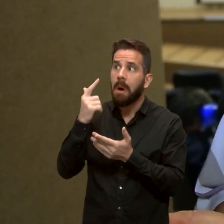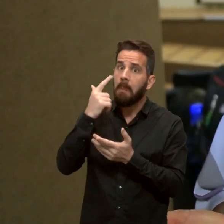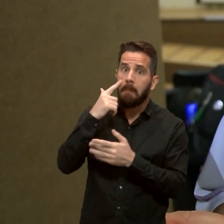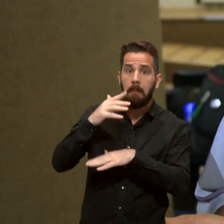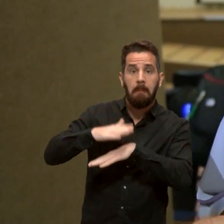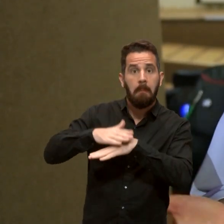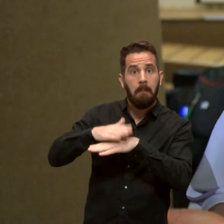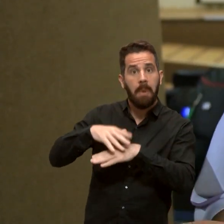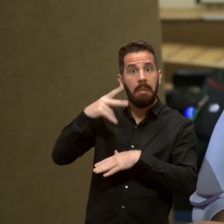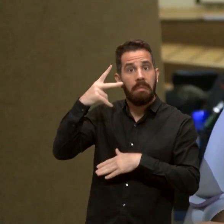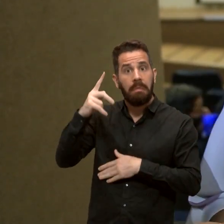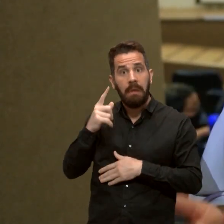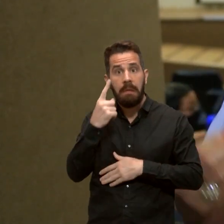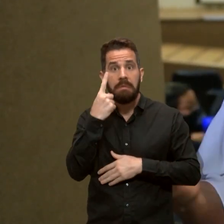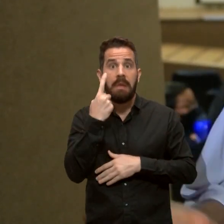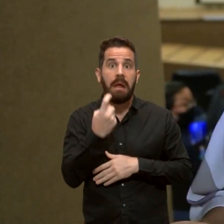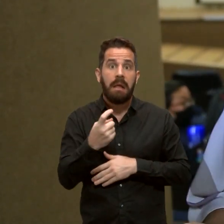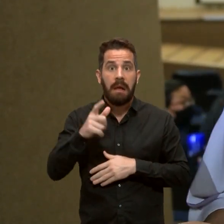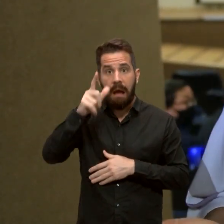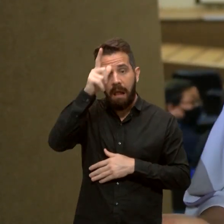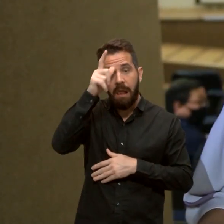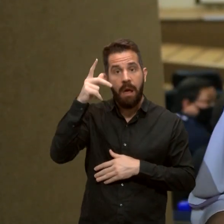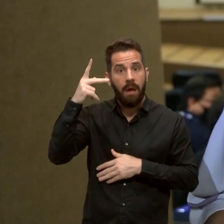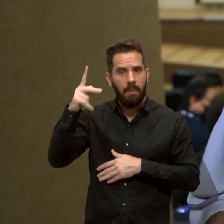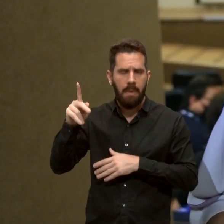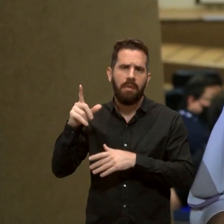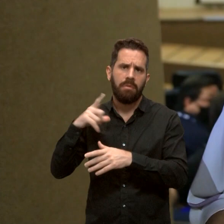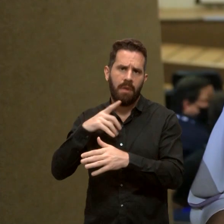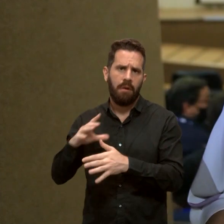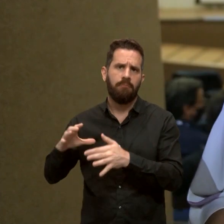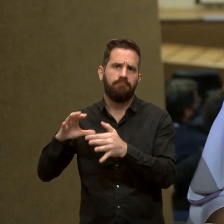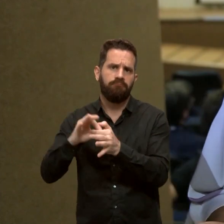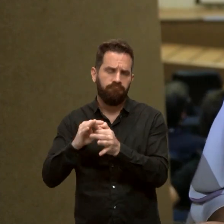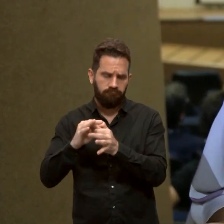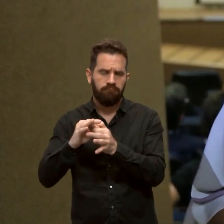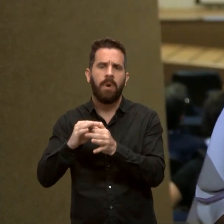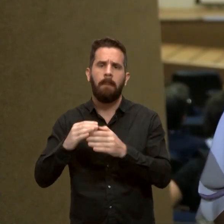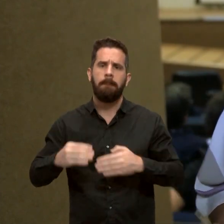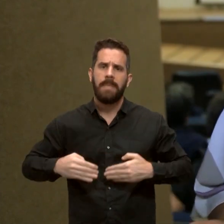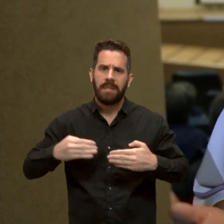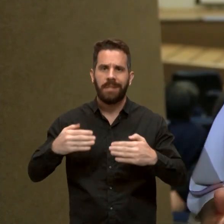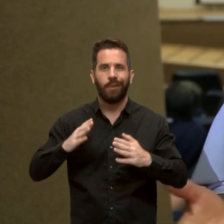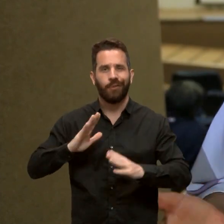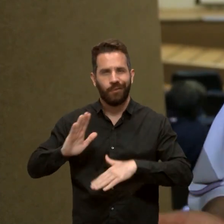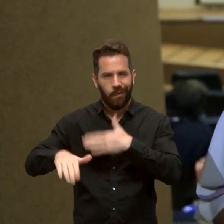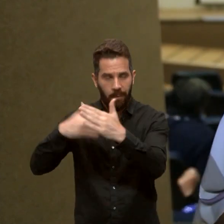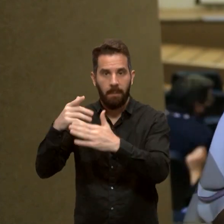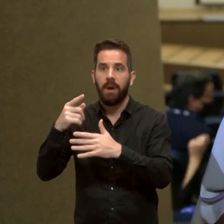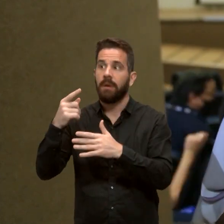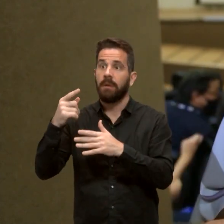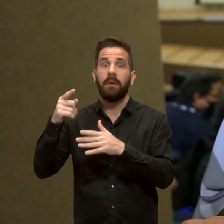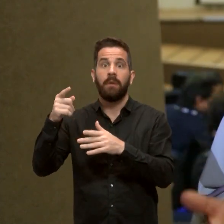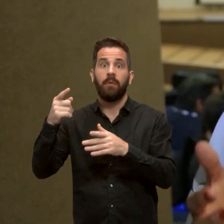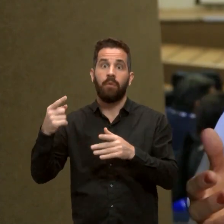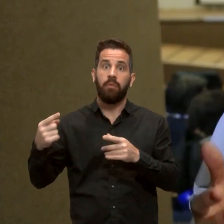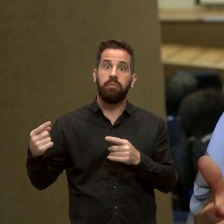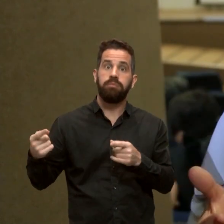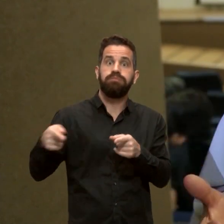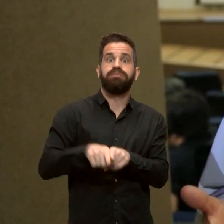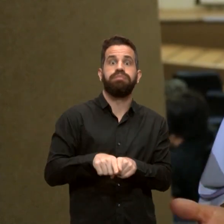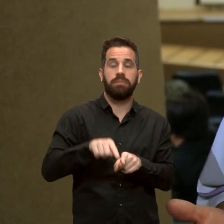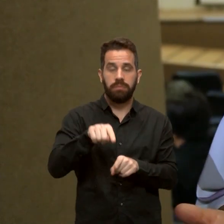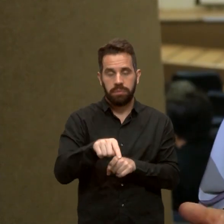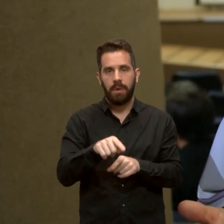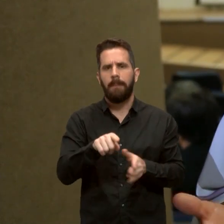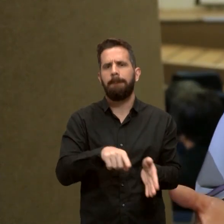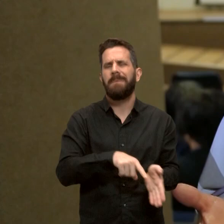órgão alemão vinculado ao Ministério do Desenvolvimento, numa pesquisa inédita no mundo, né, onde a gente